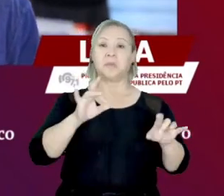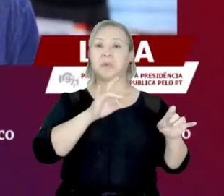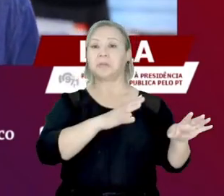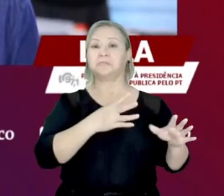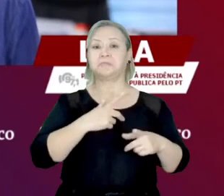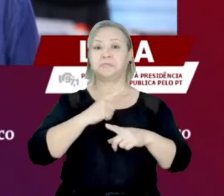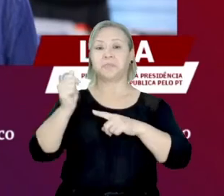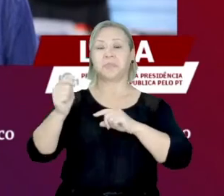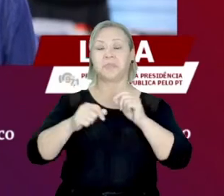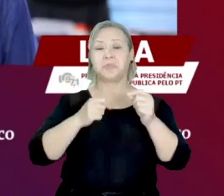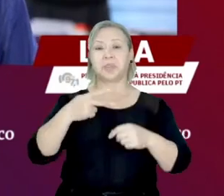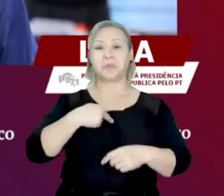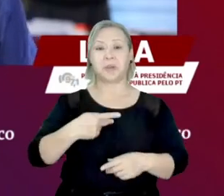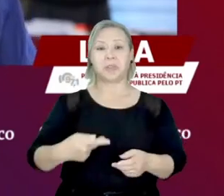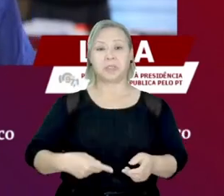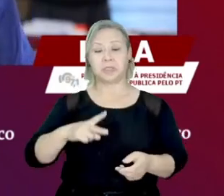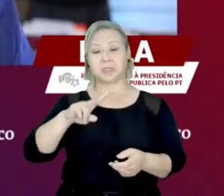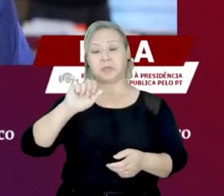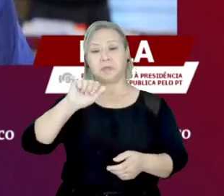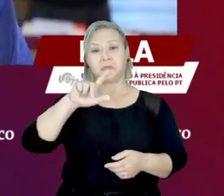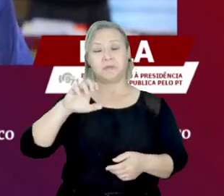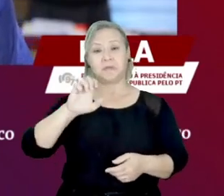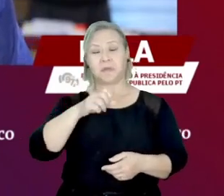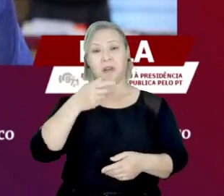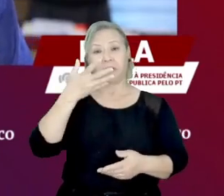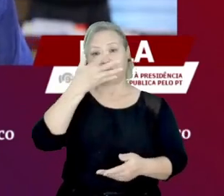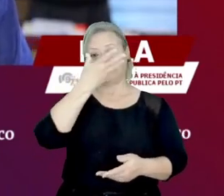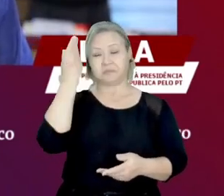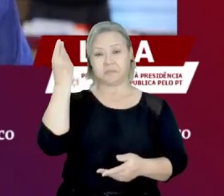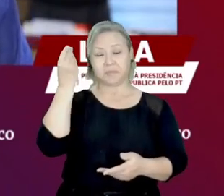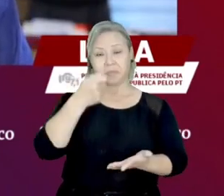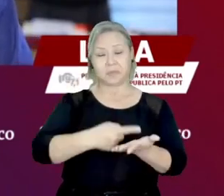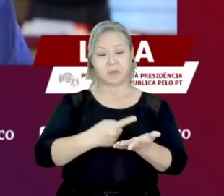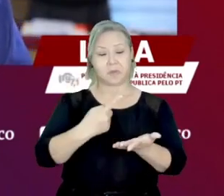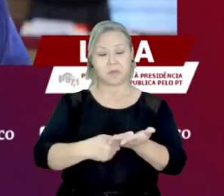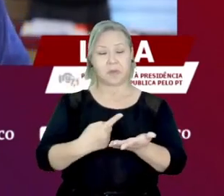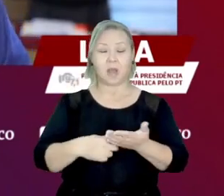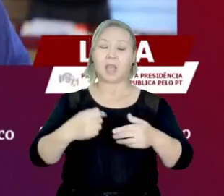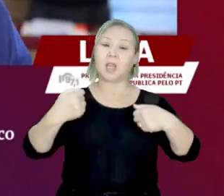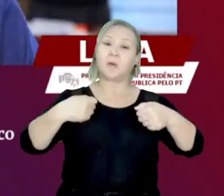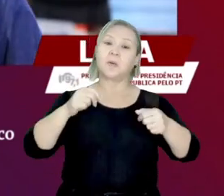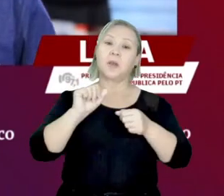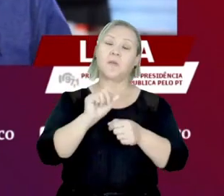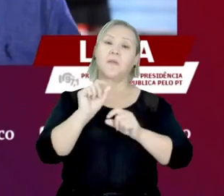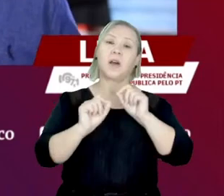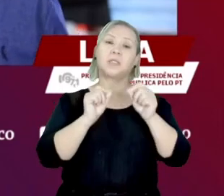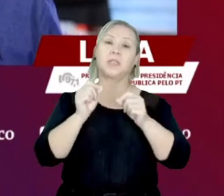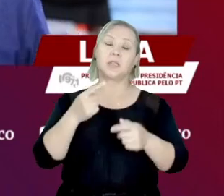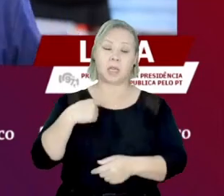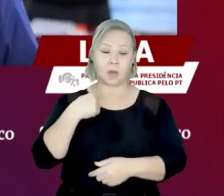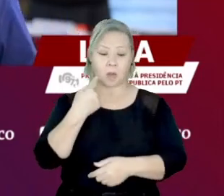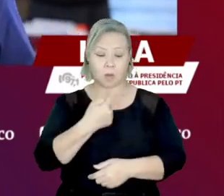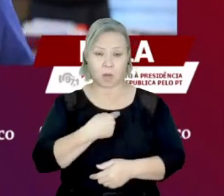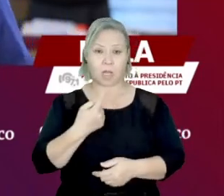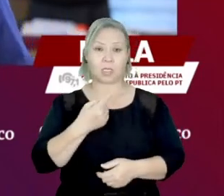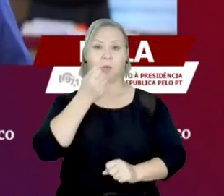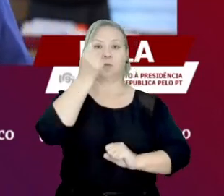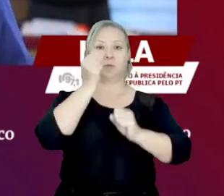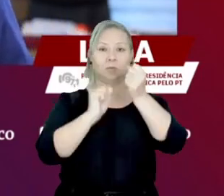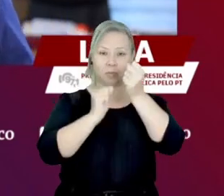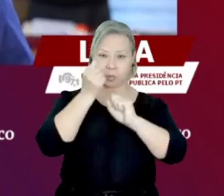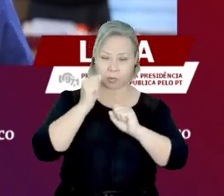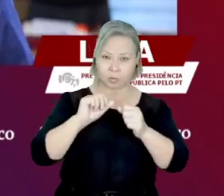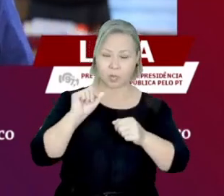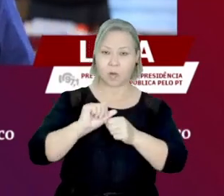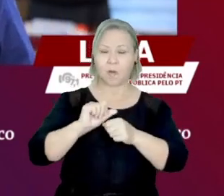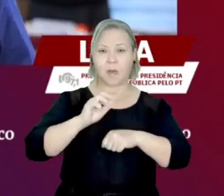façam mais valor agregado aqui dentro, que a gente possa construir mais usinas, produzir mais tipos diferentes de